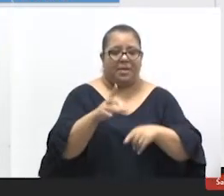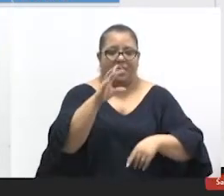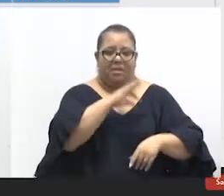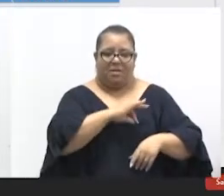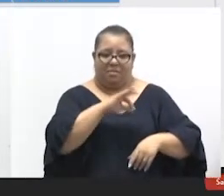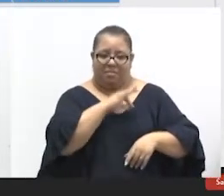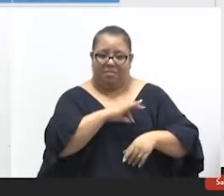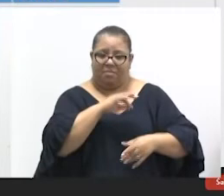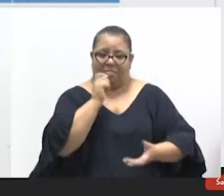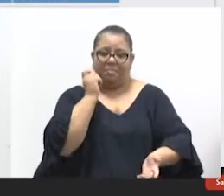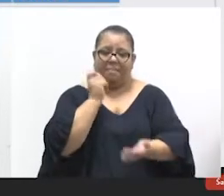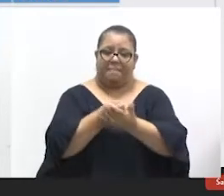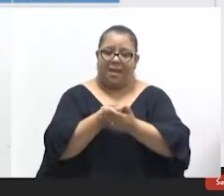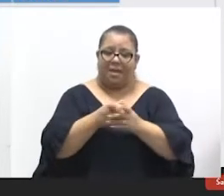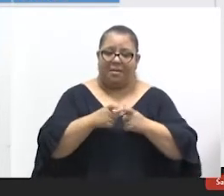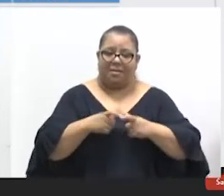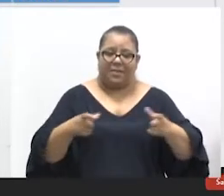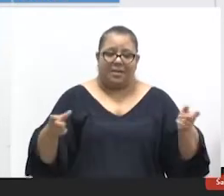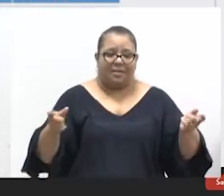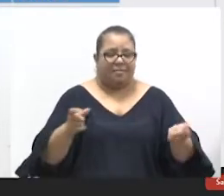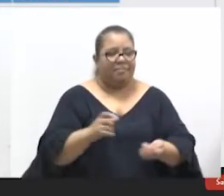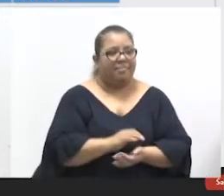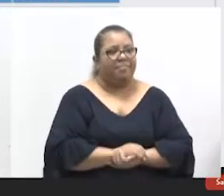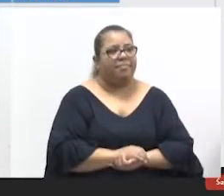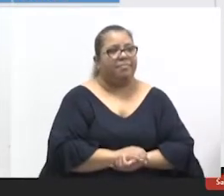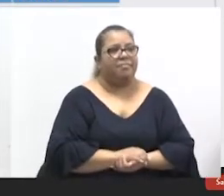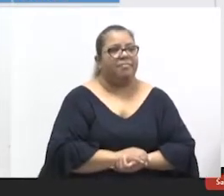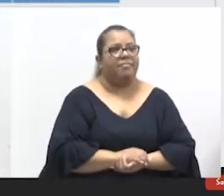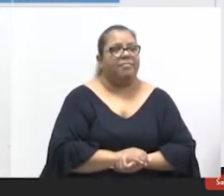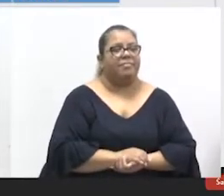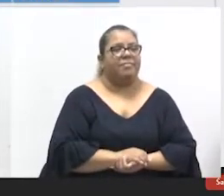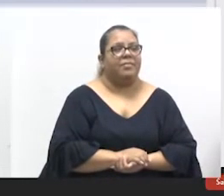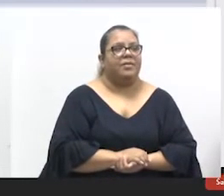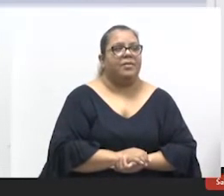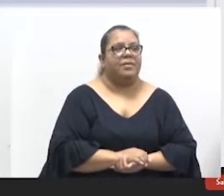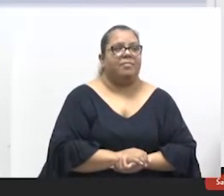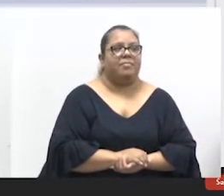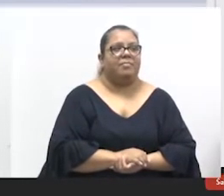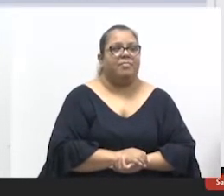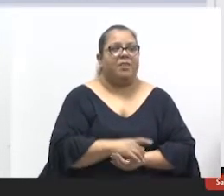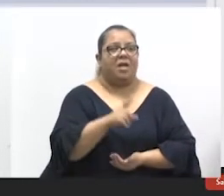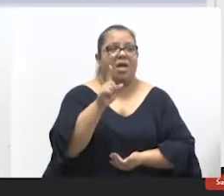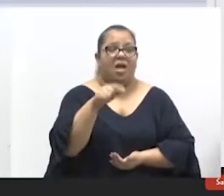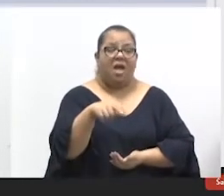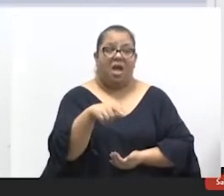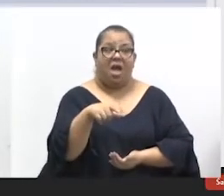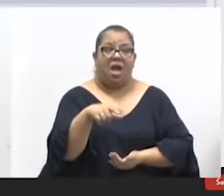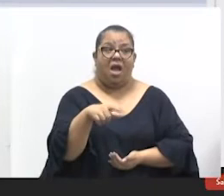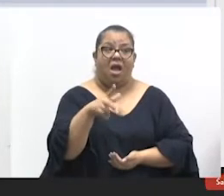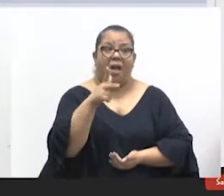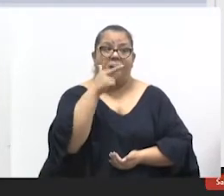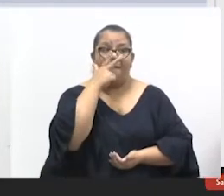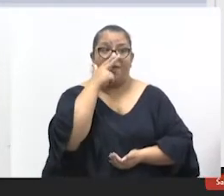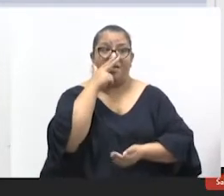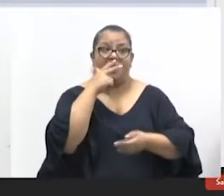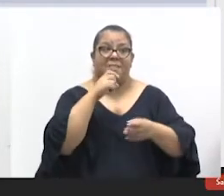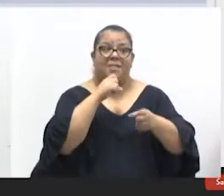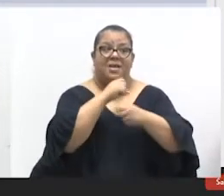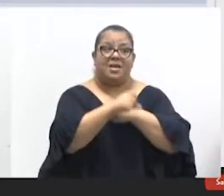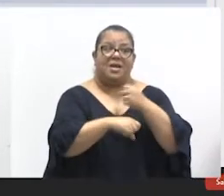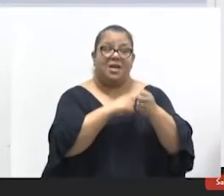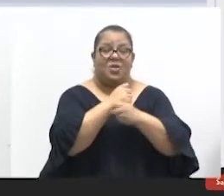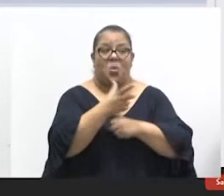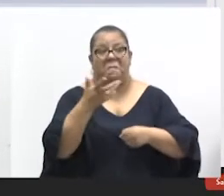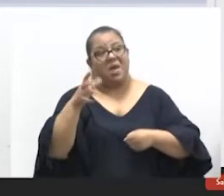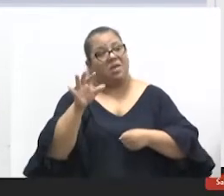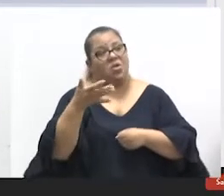para atendimento dessa demanda reprimida. Pode passar. Então, essa é a tendência, é a perspectiva para os próximos anos em relação